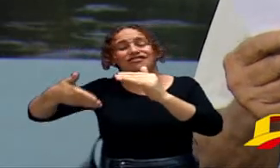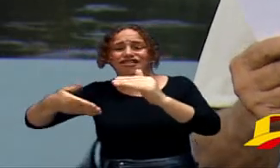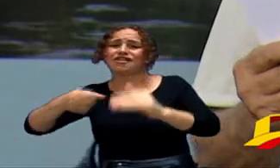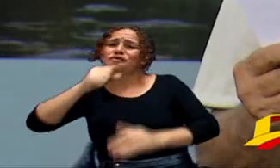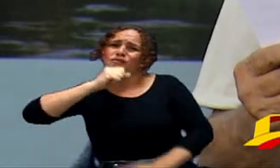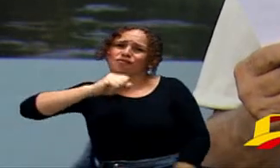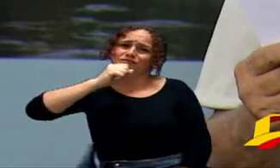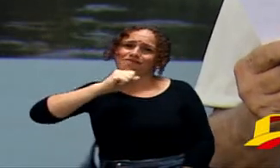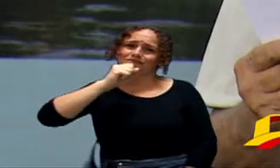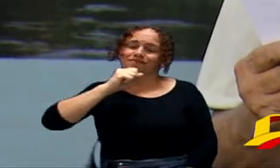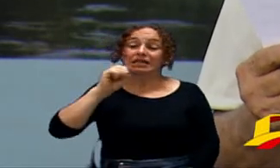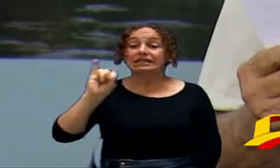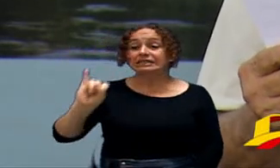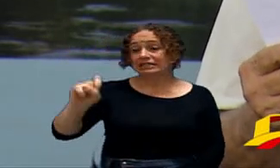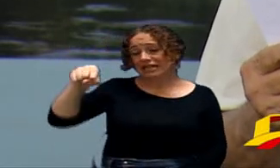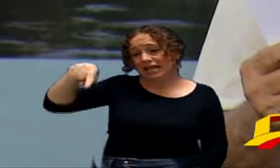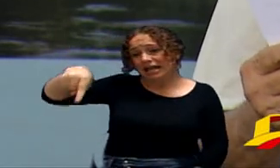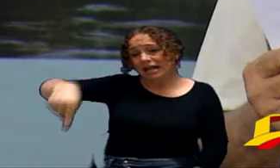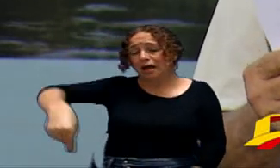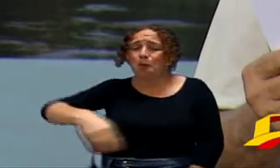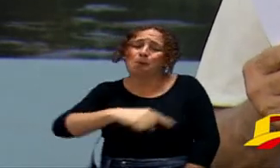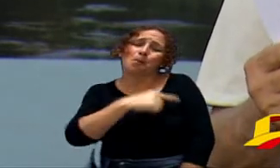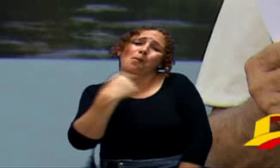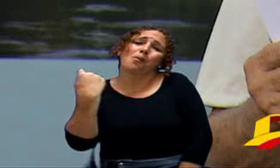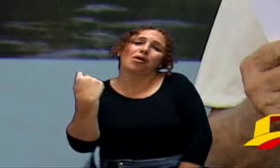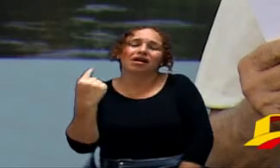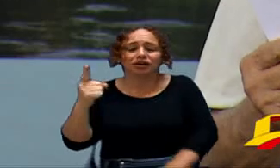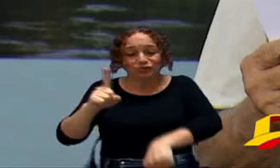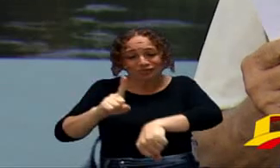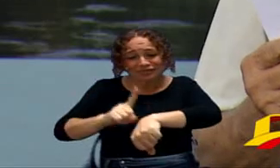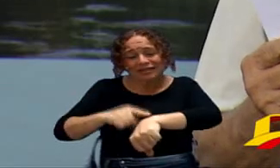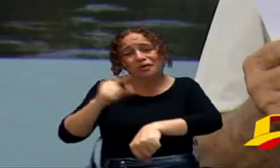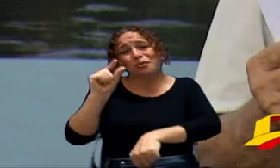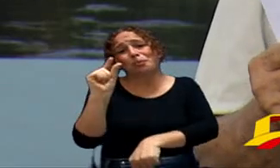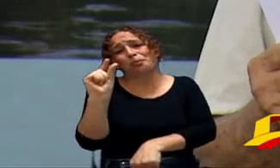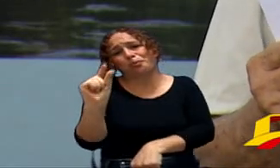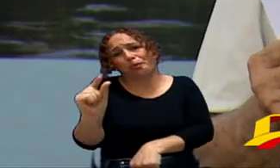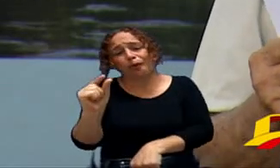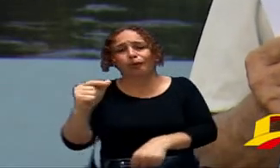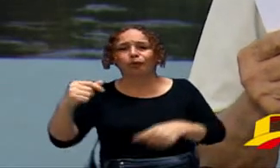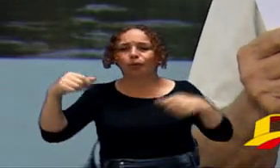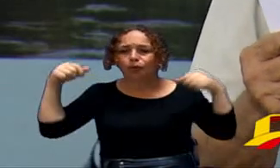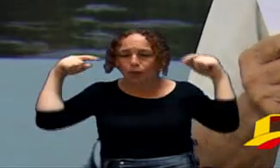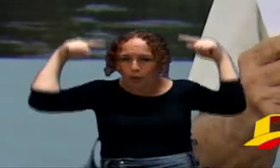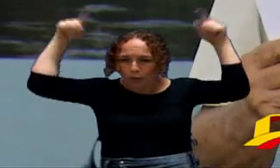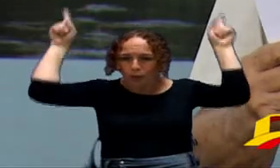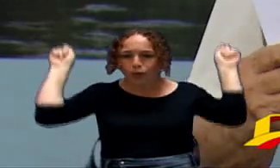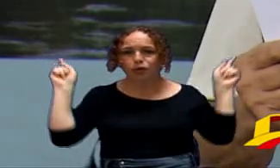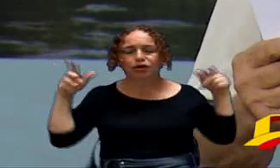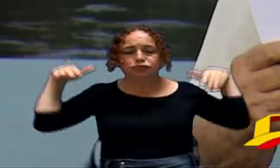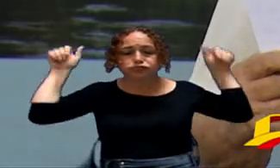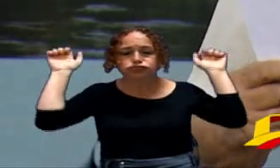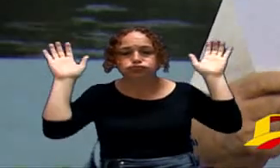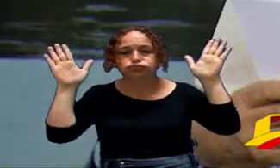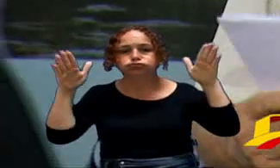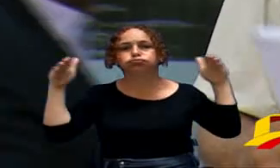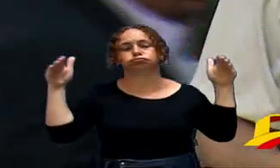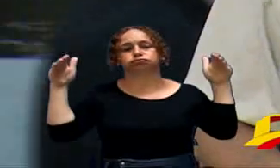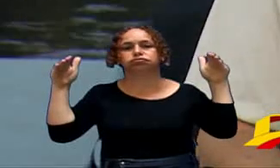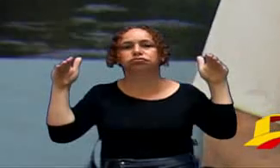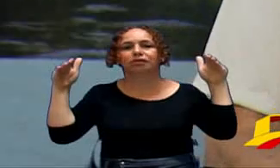for nos deixar, que seja num instante, batendo suas orelhas, que vá para o céu